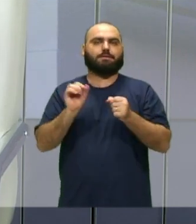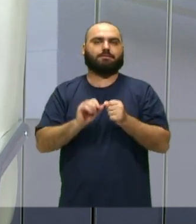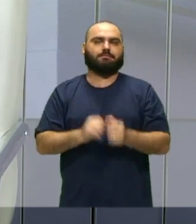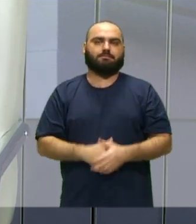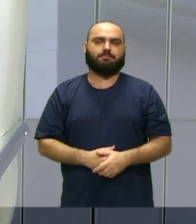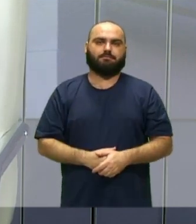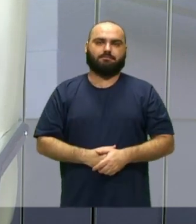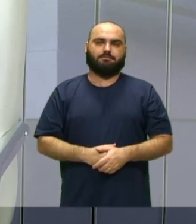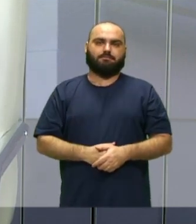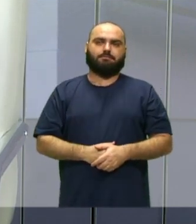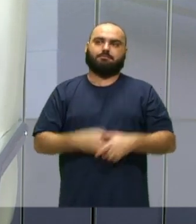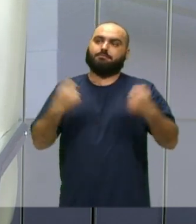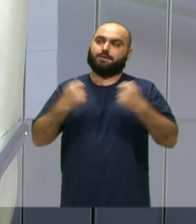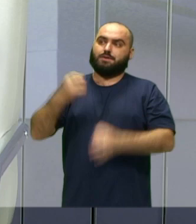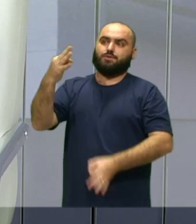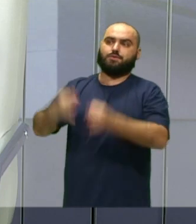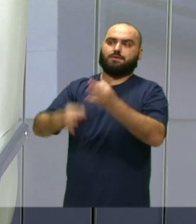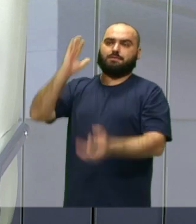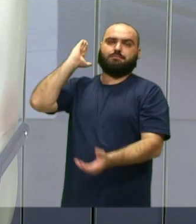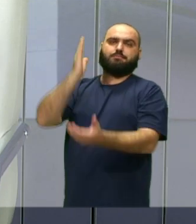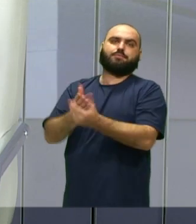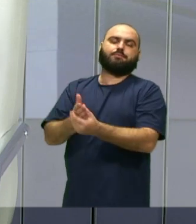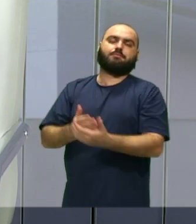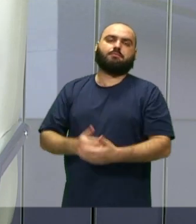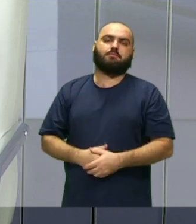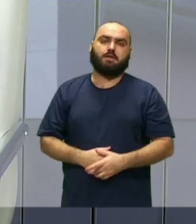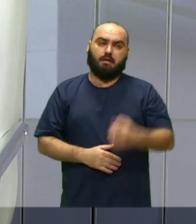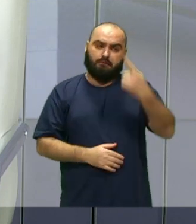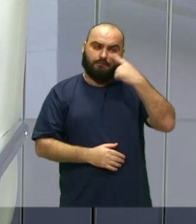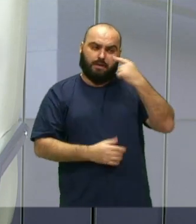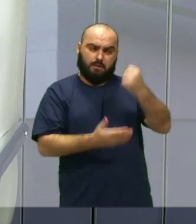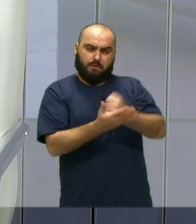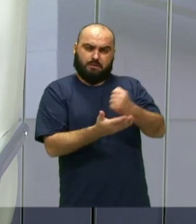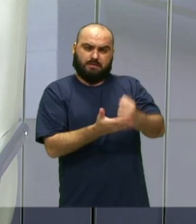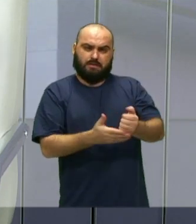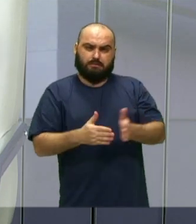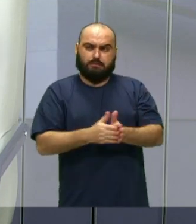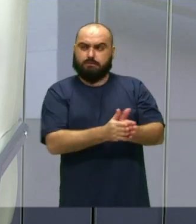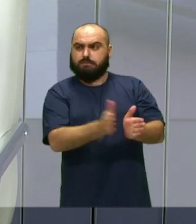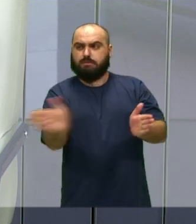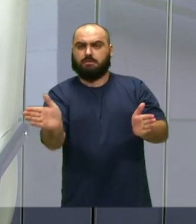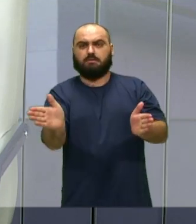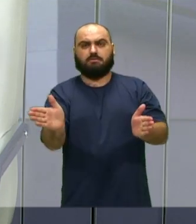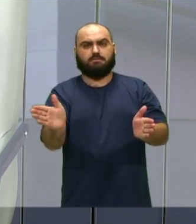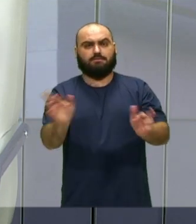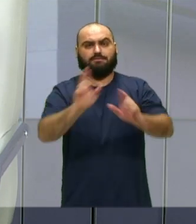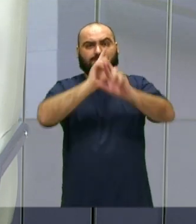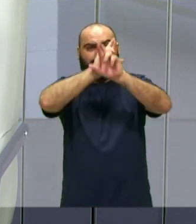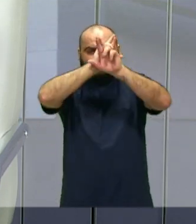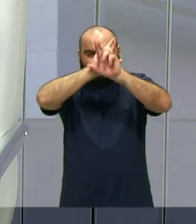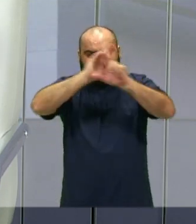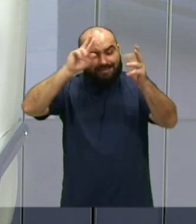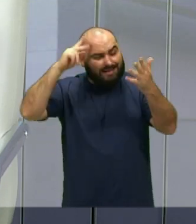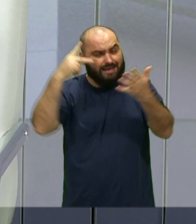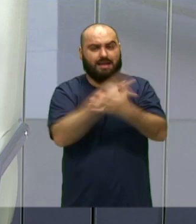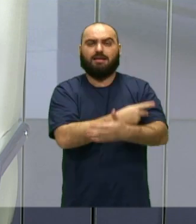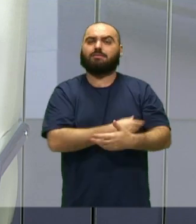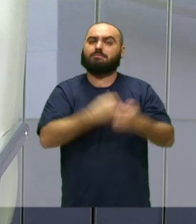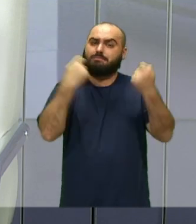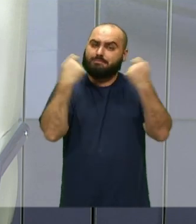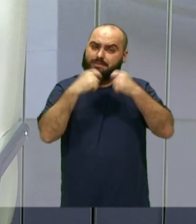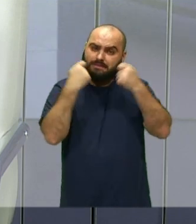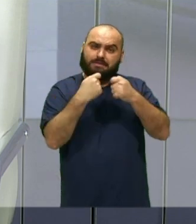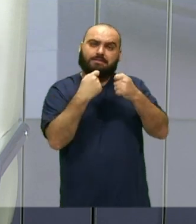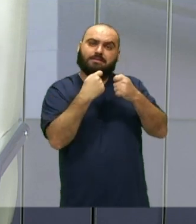cabe outro mês sem ser a justiça. E quando a gente vê desvio de contrato, essas coisas vai além do que um vereador pode fazer. Então, ele tem que encaminhar